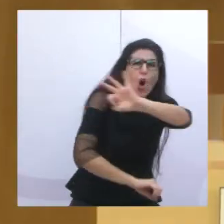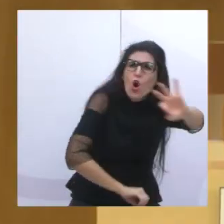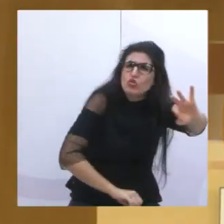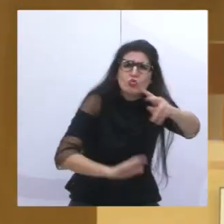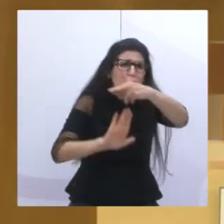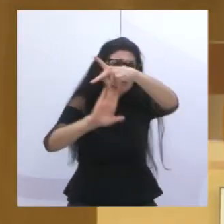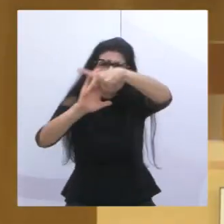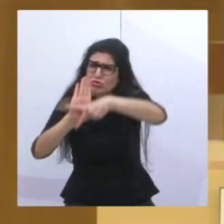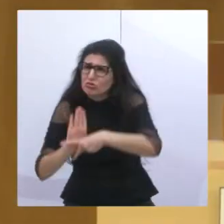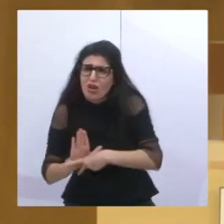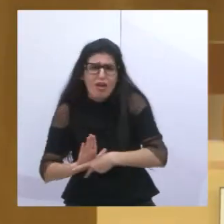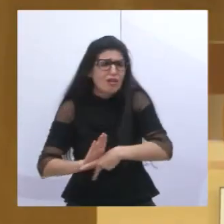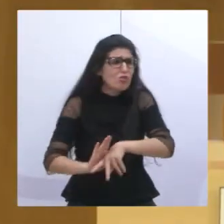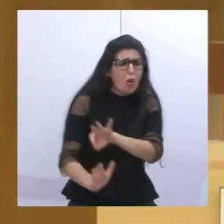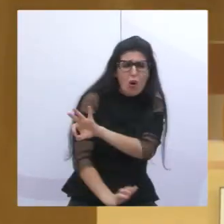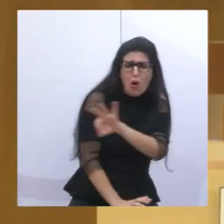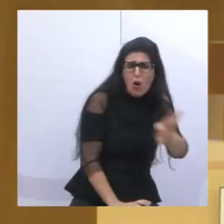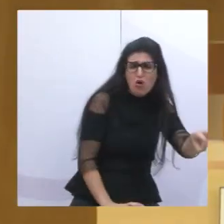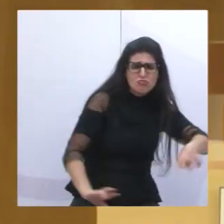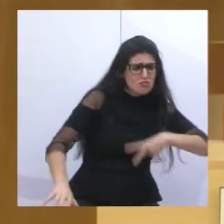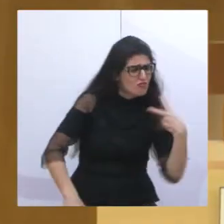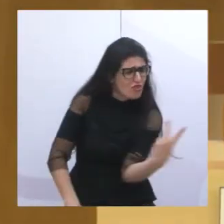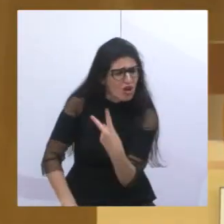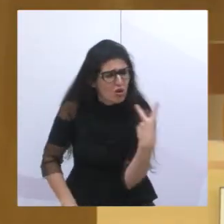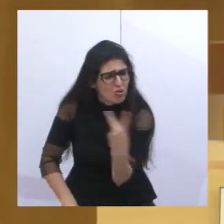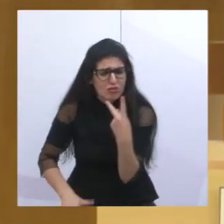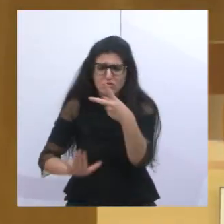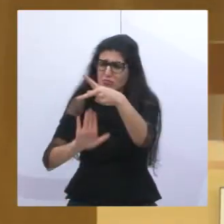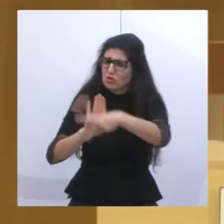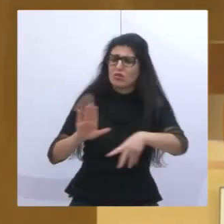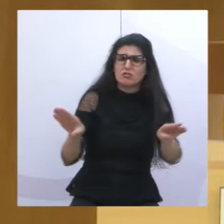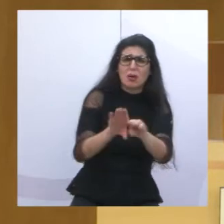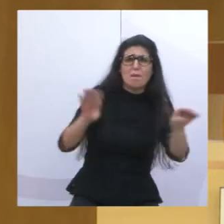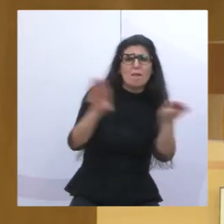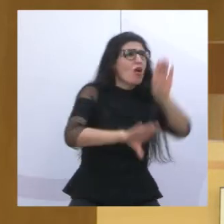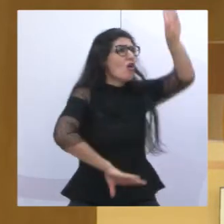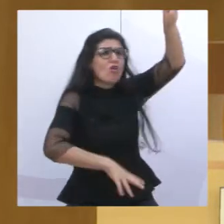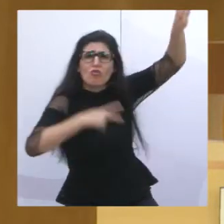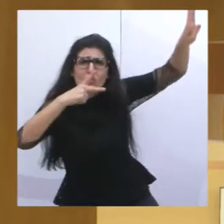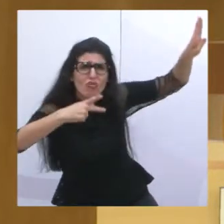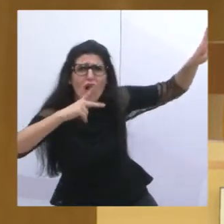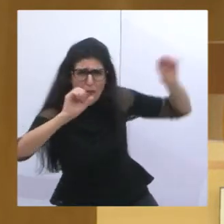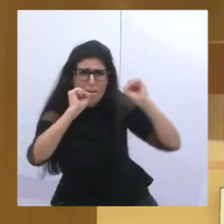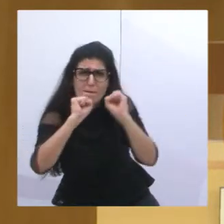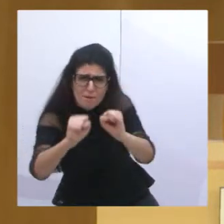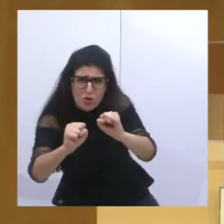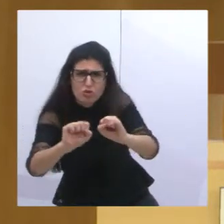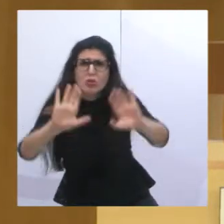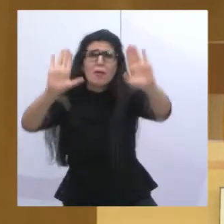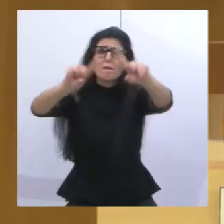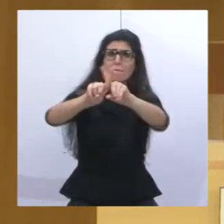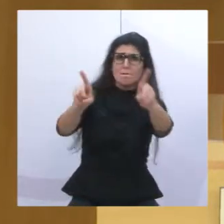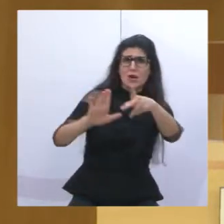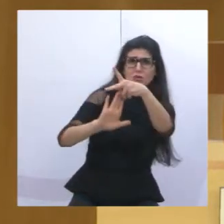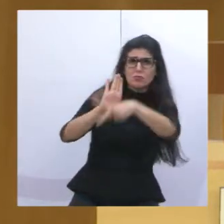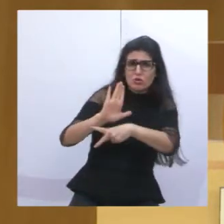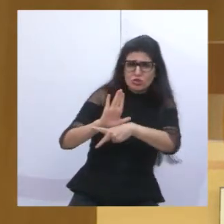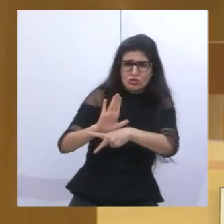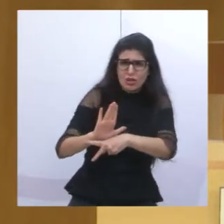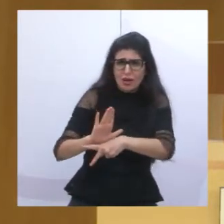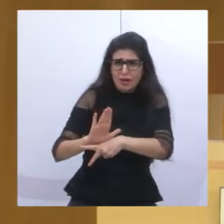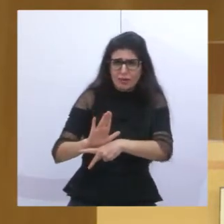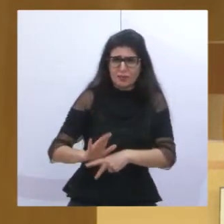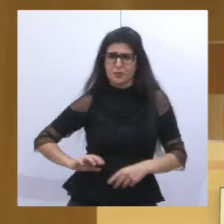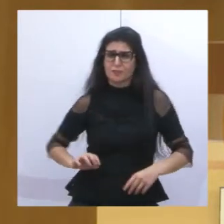também. Eu também valorizo o projeto dele. Posso só que o pedir projeto uma parte, dele, vereador? Infelizmente, o projeto dele abre